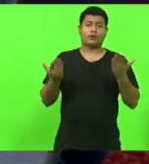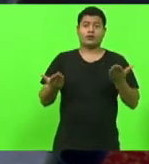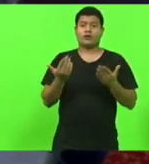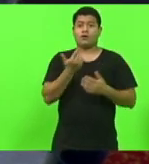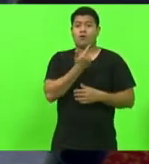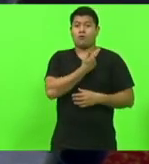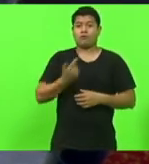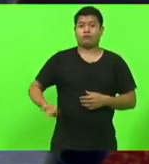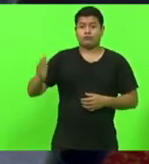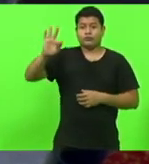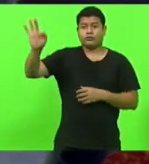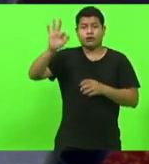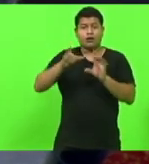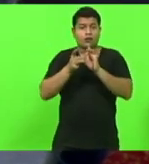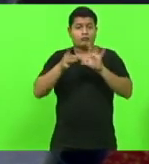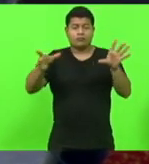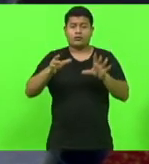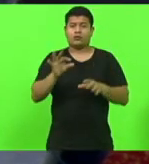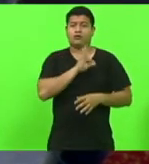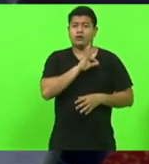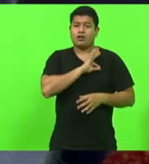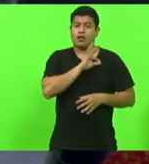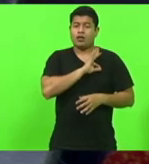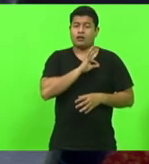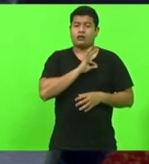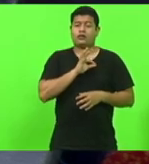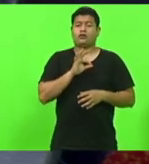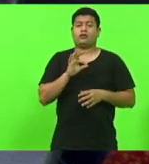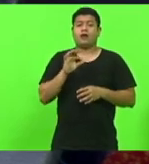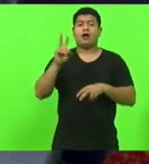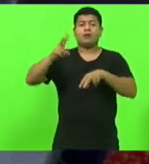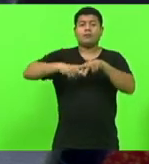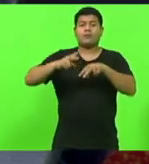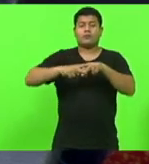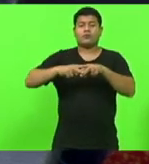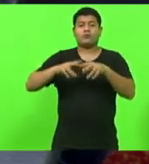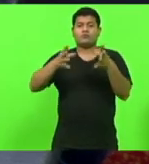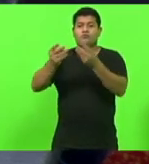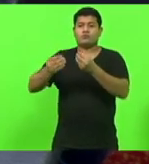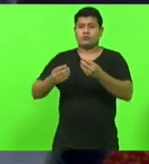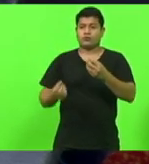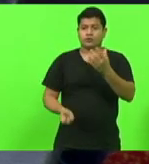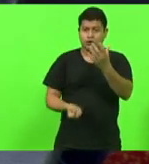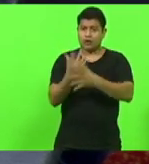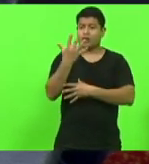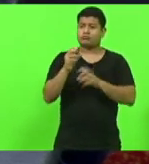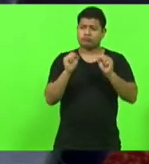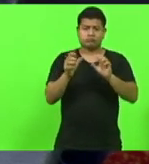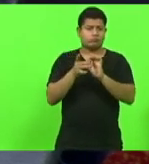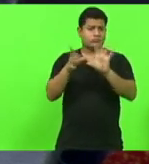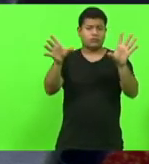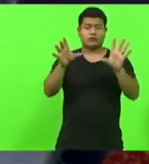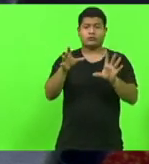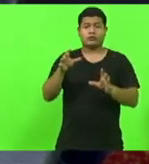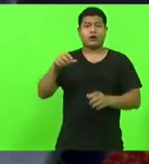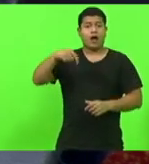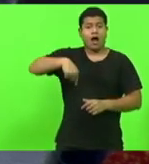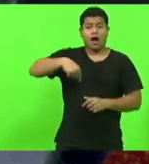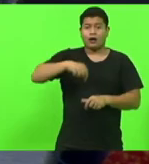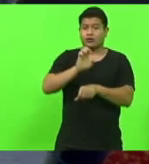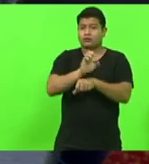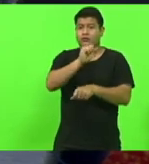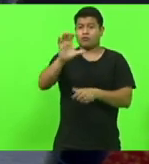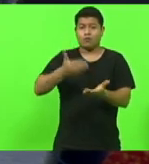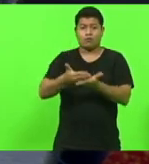Polícia Penal pudesse ser construída nos Estados, ela vem sendo debatida aqui conosco, evidentemente com mais